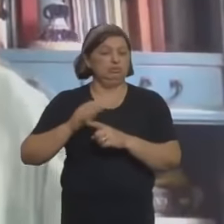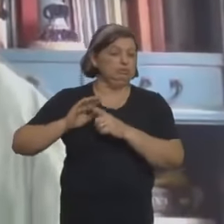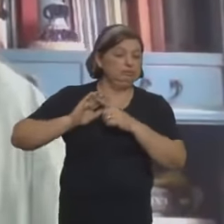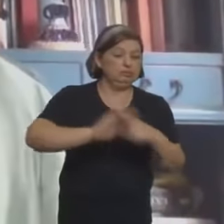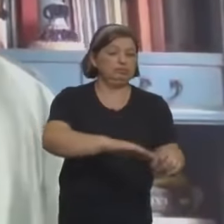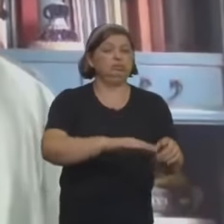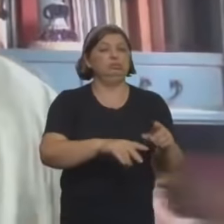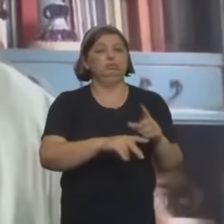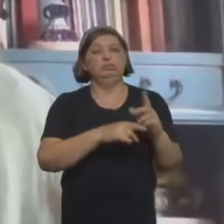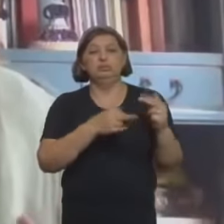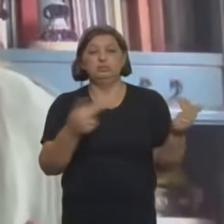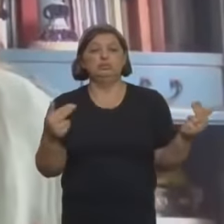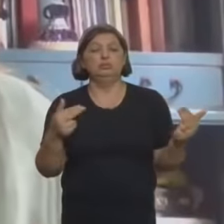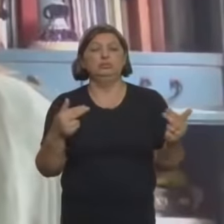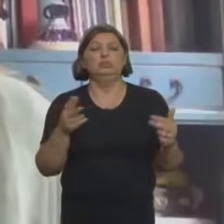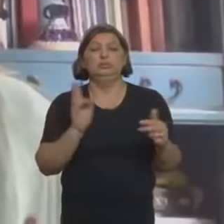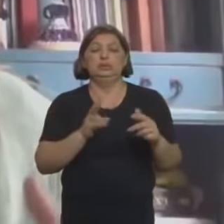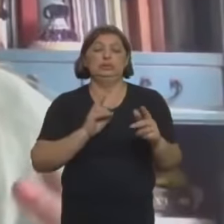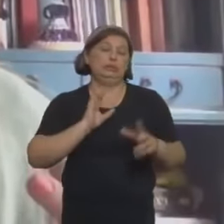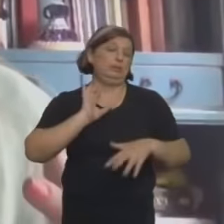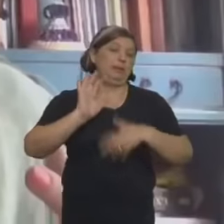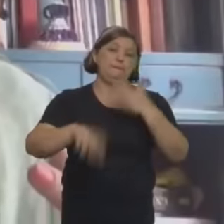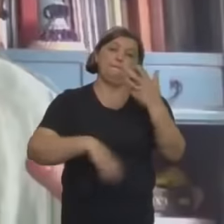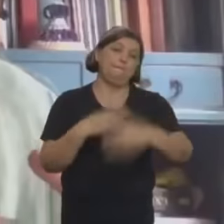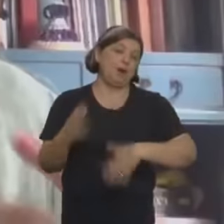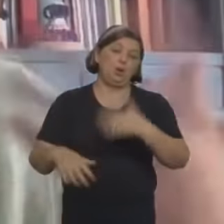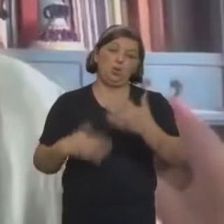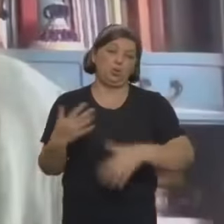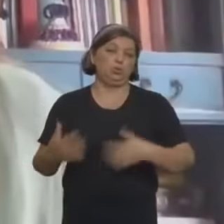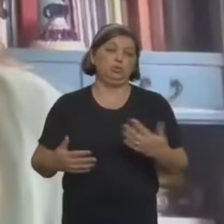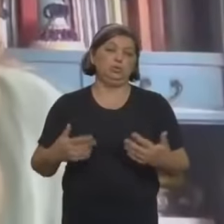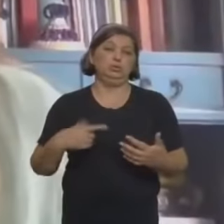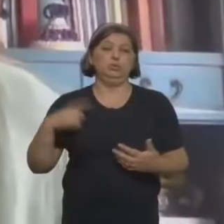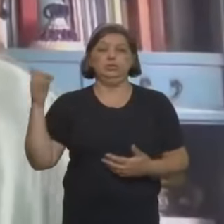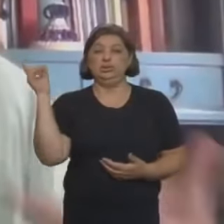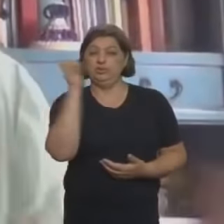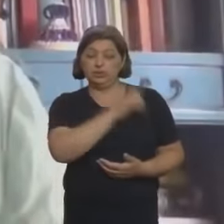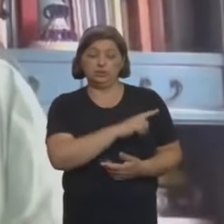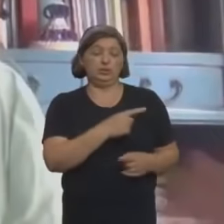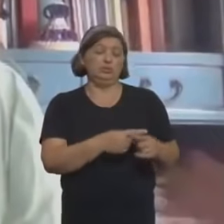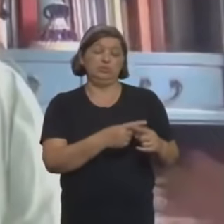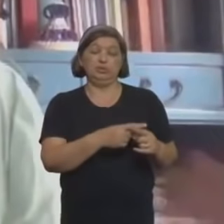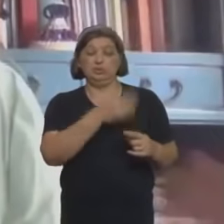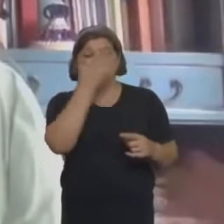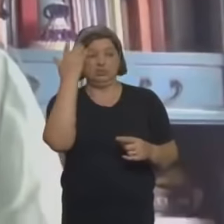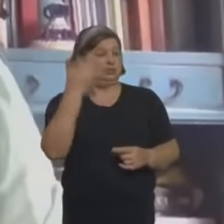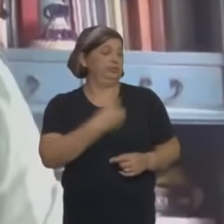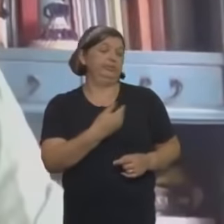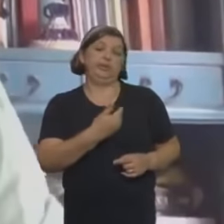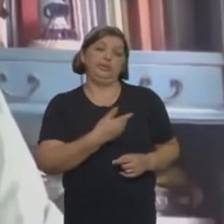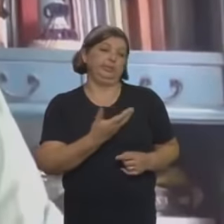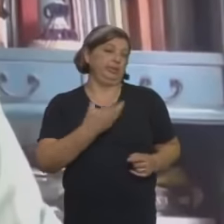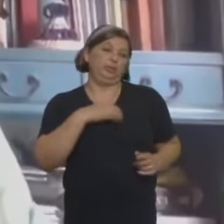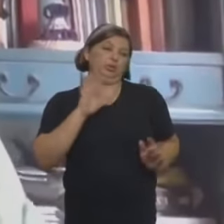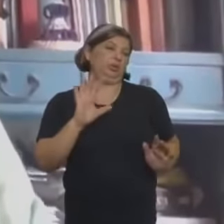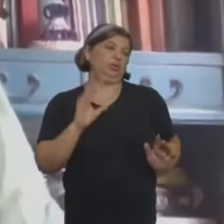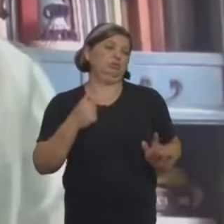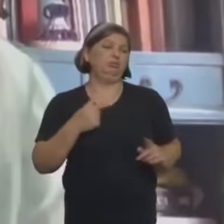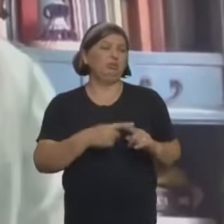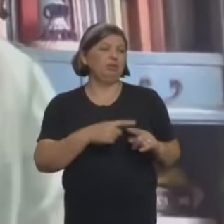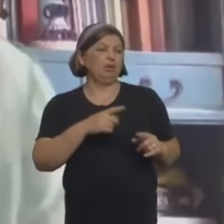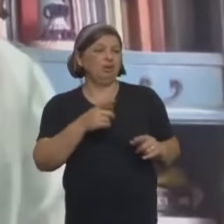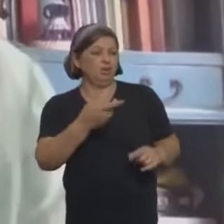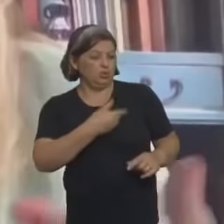empurra, sabe? Aquele garoto que acabava tendo dificuldade de fazer amizade, porque os garotos não gostavam dele, porque